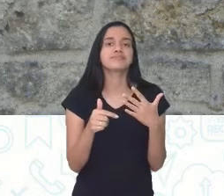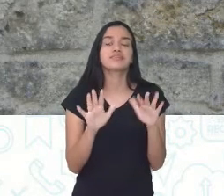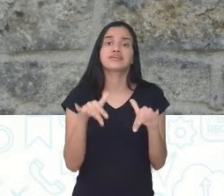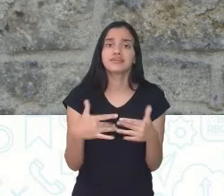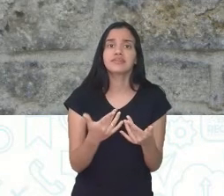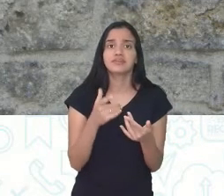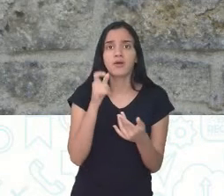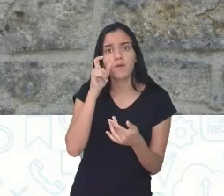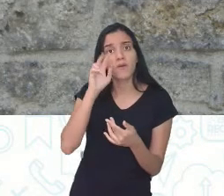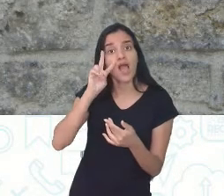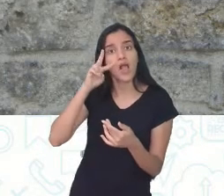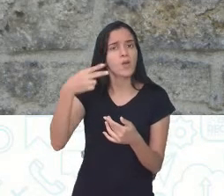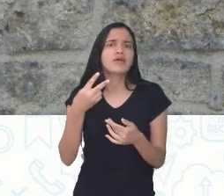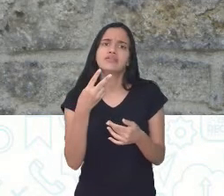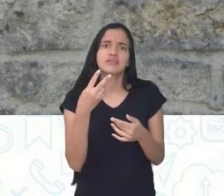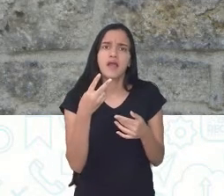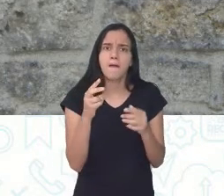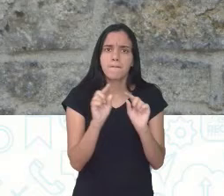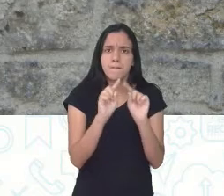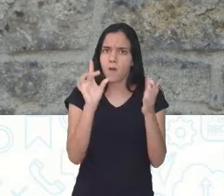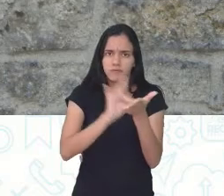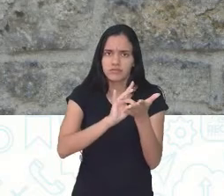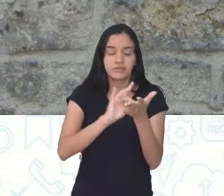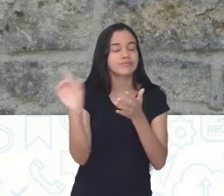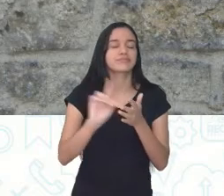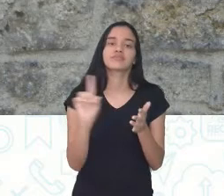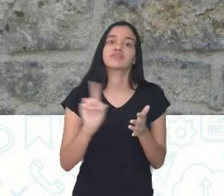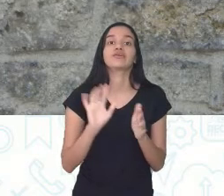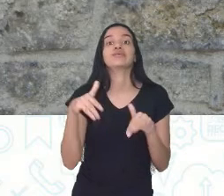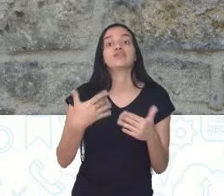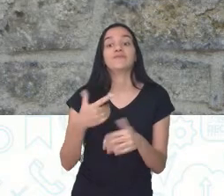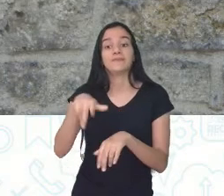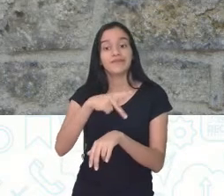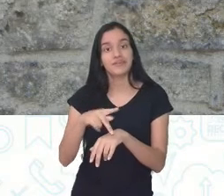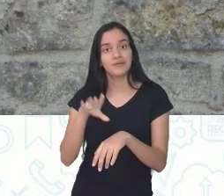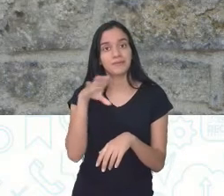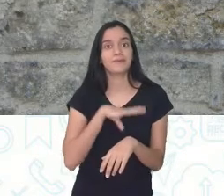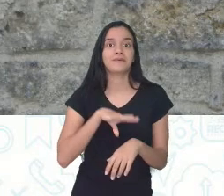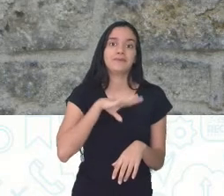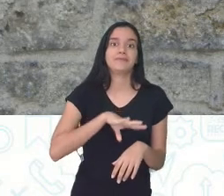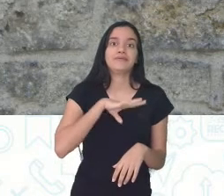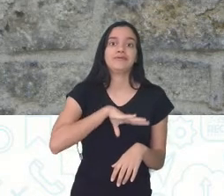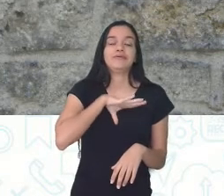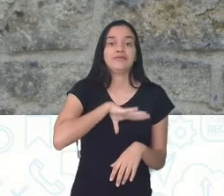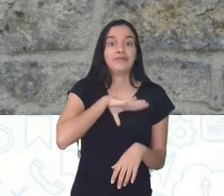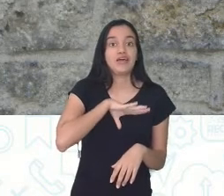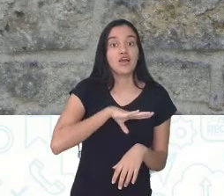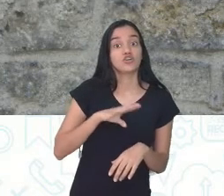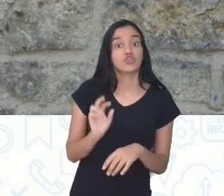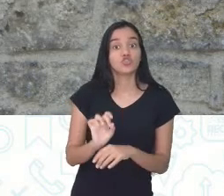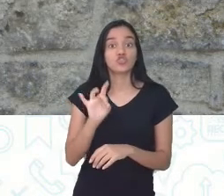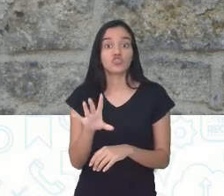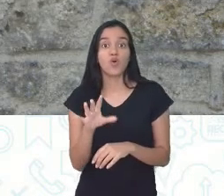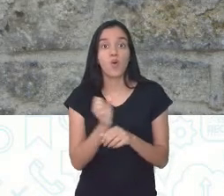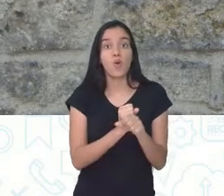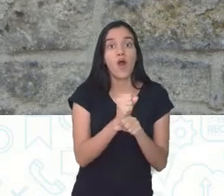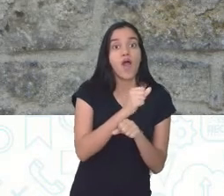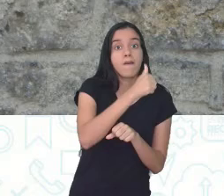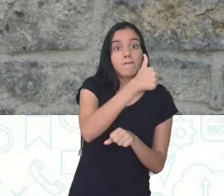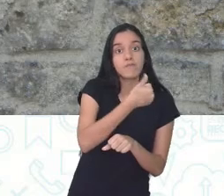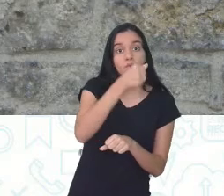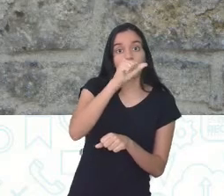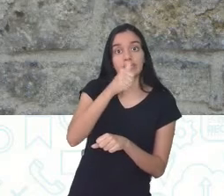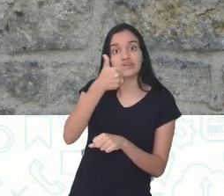então já reconhecia, mas não era oficial. E Portugal, né, só reconhece em 1825, veja,